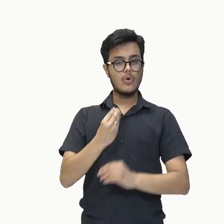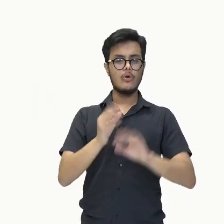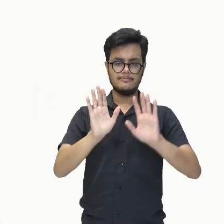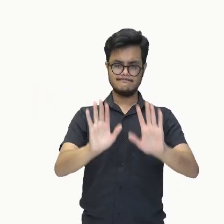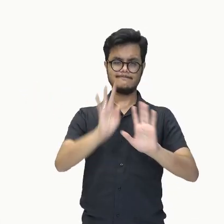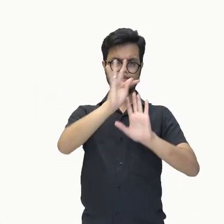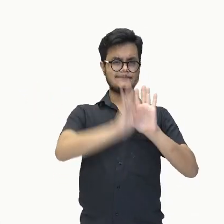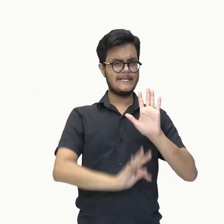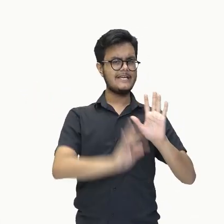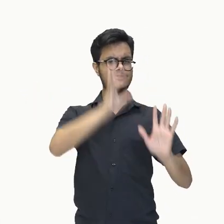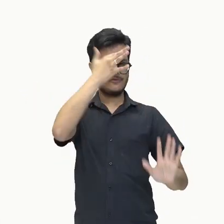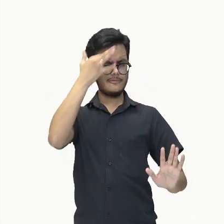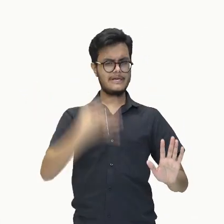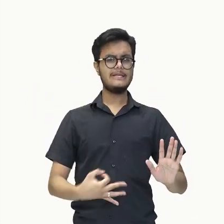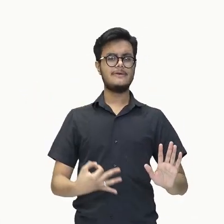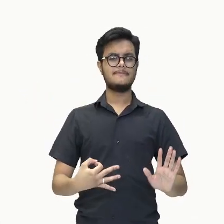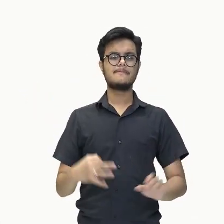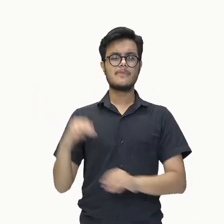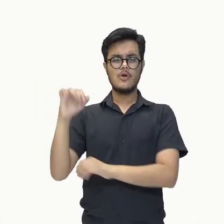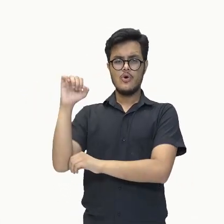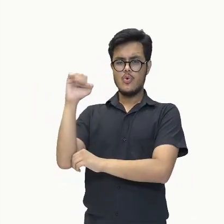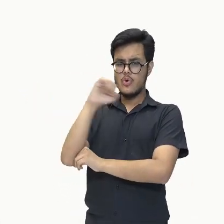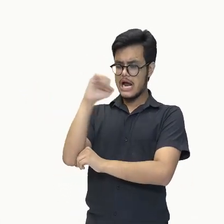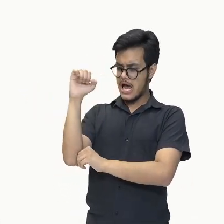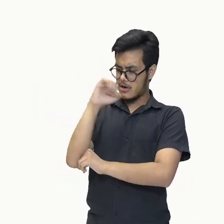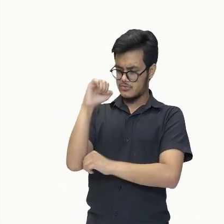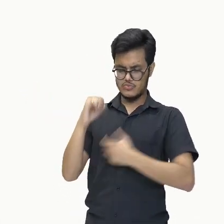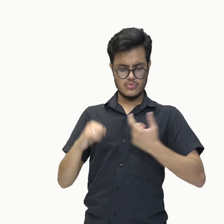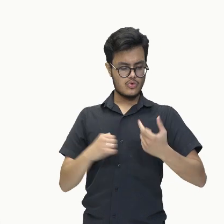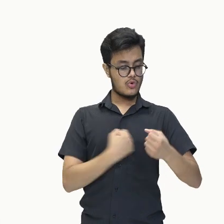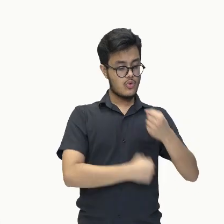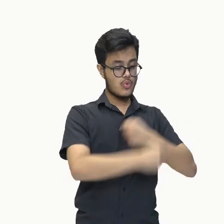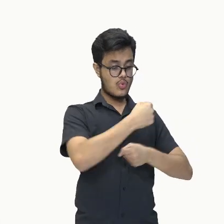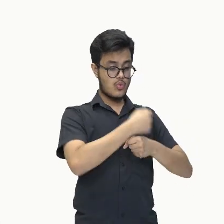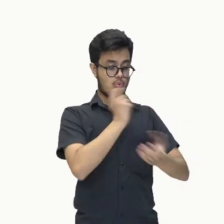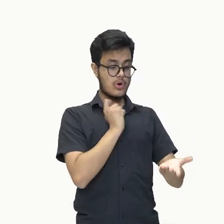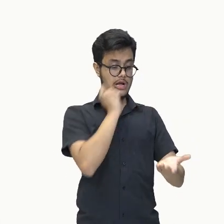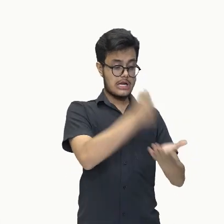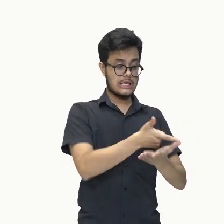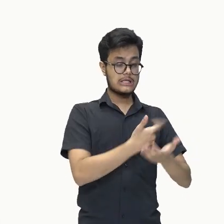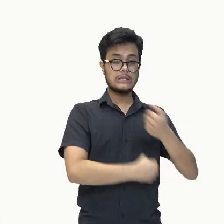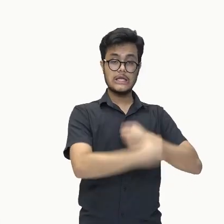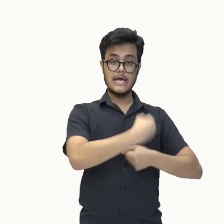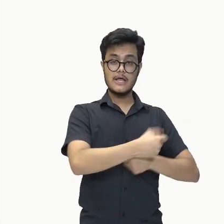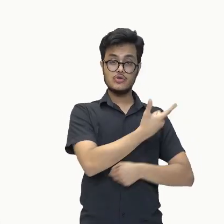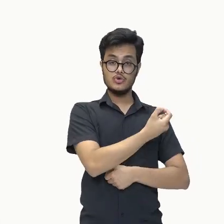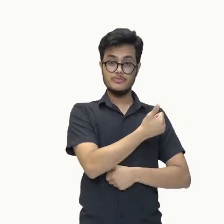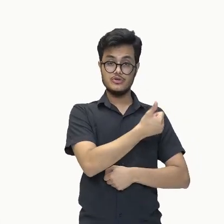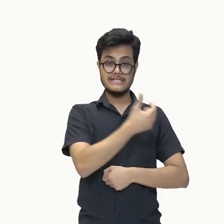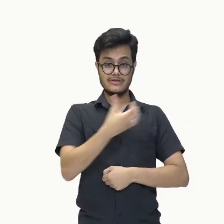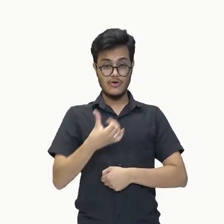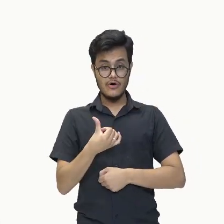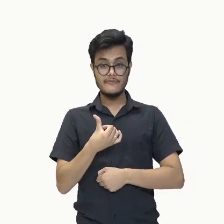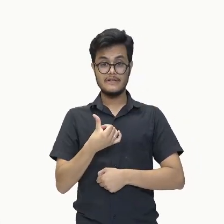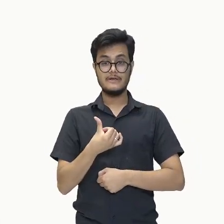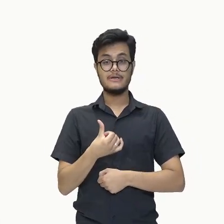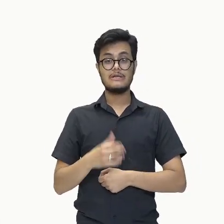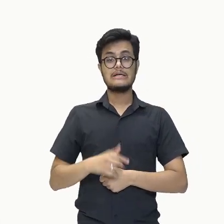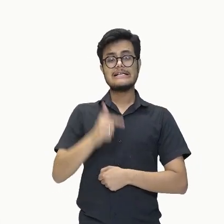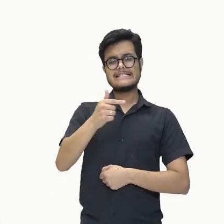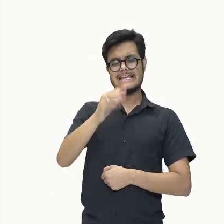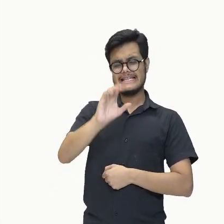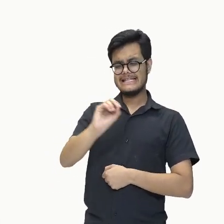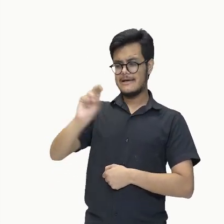seguinte: com base nas informações do texto, um carro comprado em janeiro de 2019, no valor